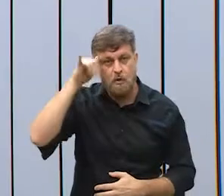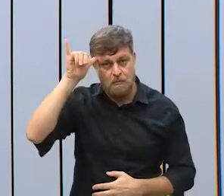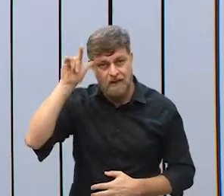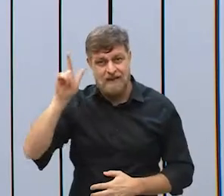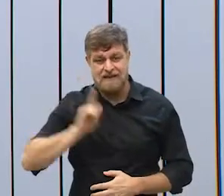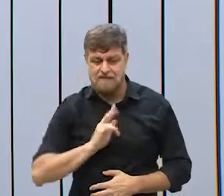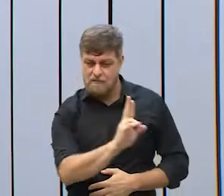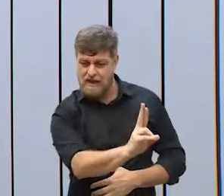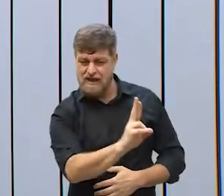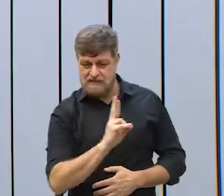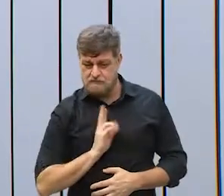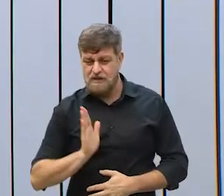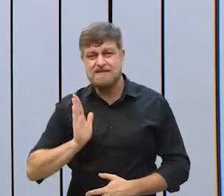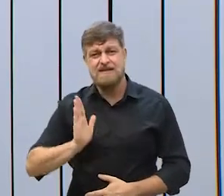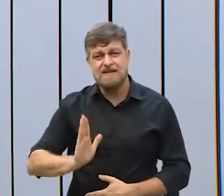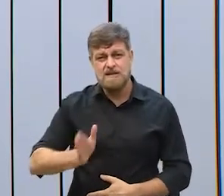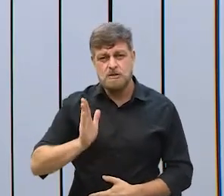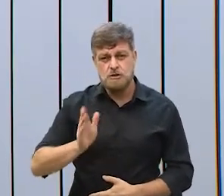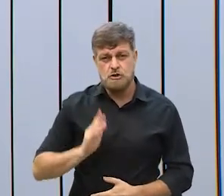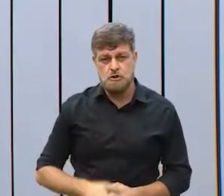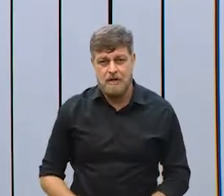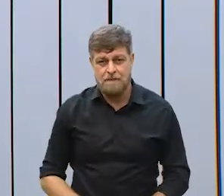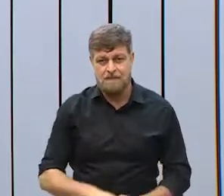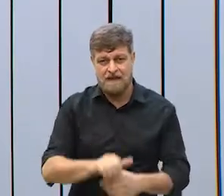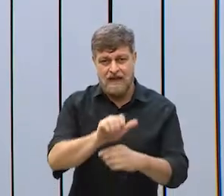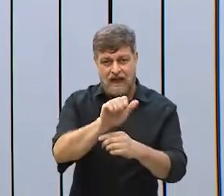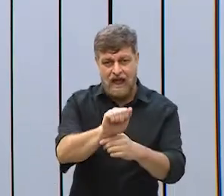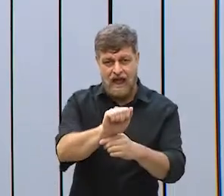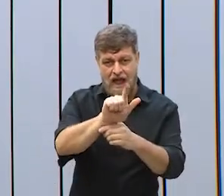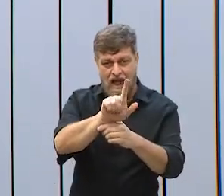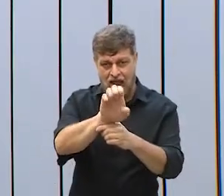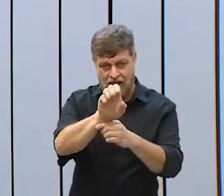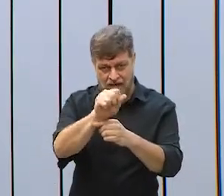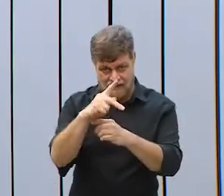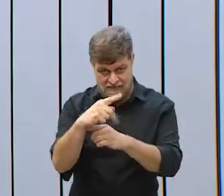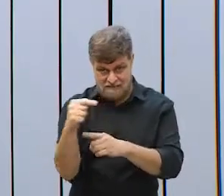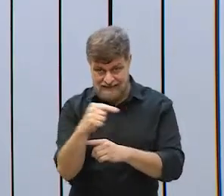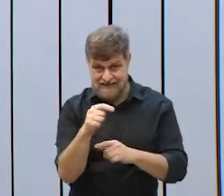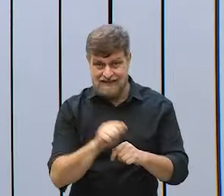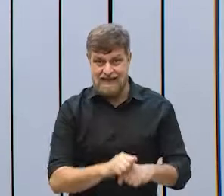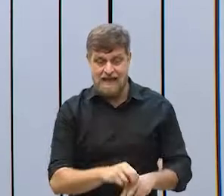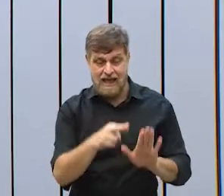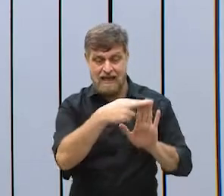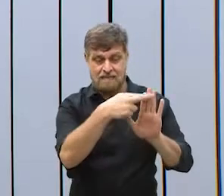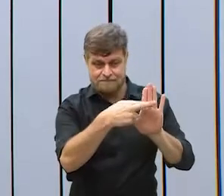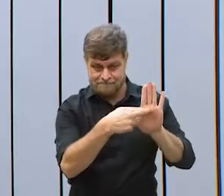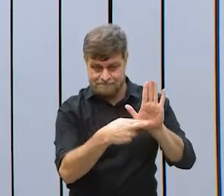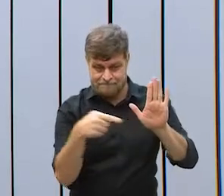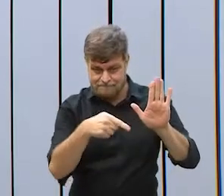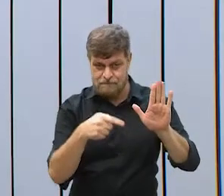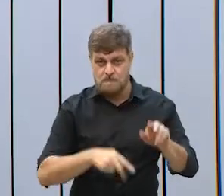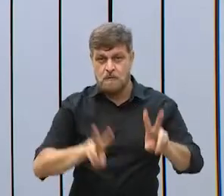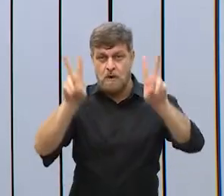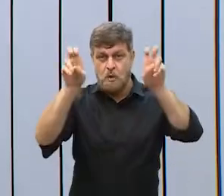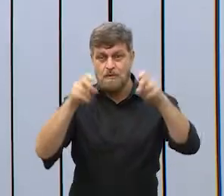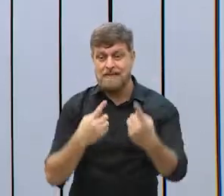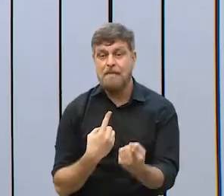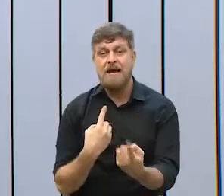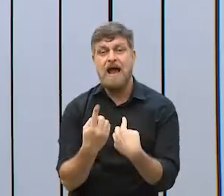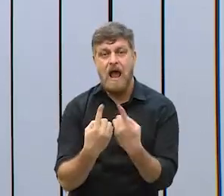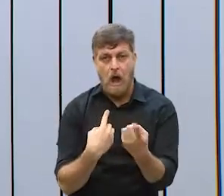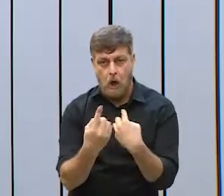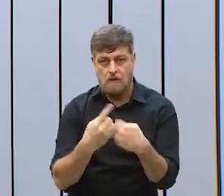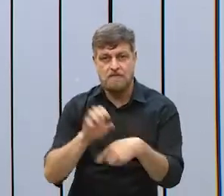uma resposta já da Alesp, né, que é a agência que regulamenta essa questão das